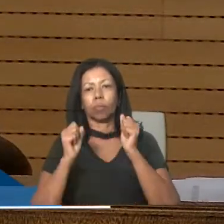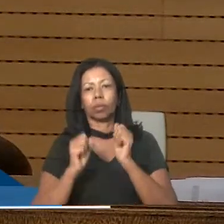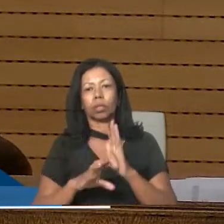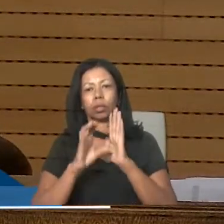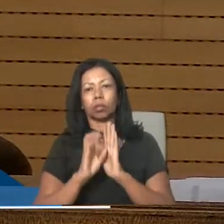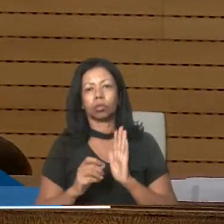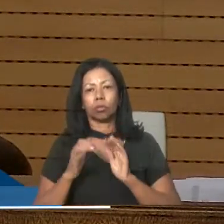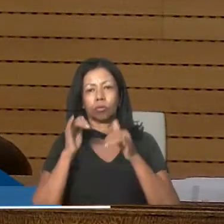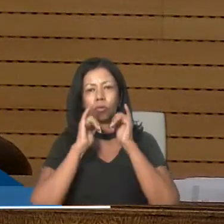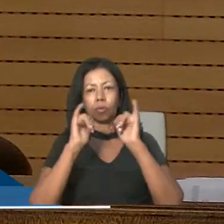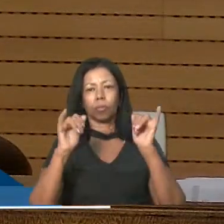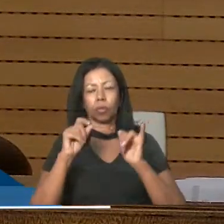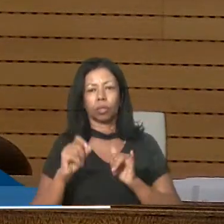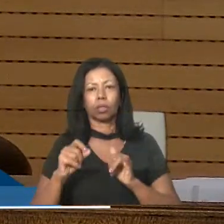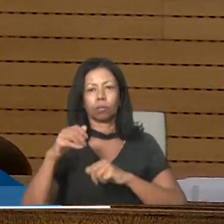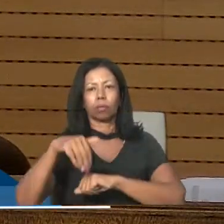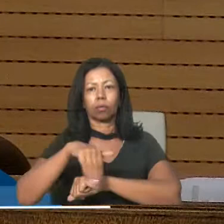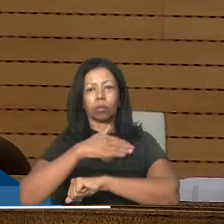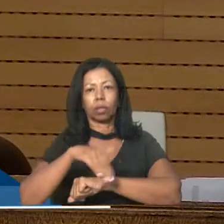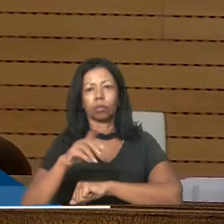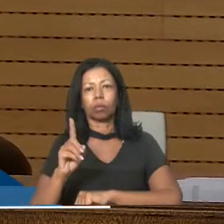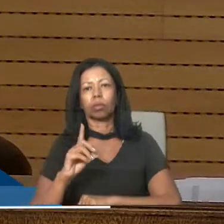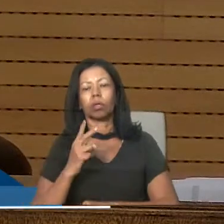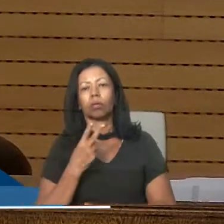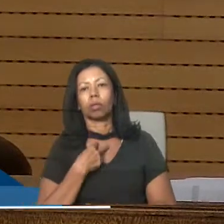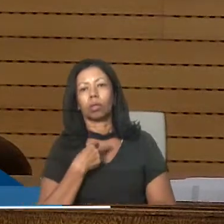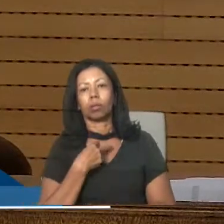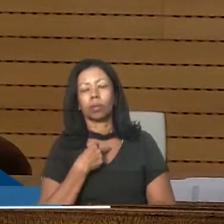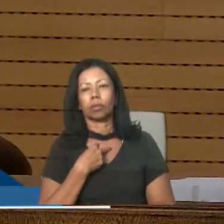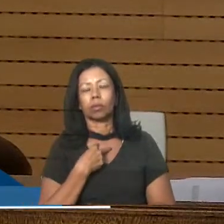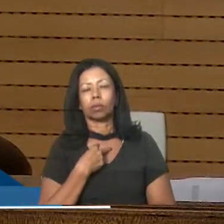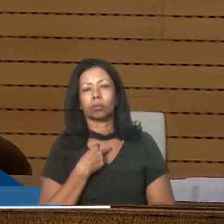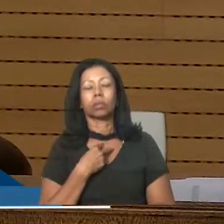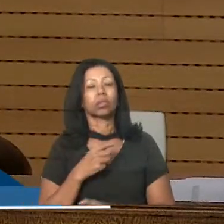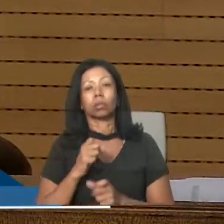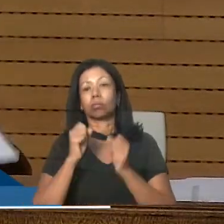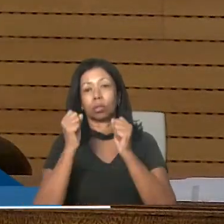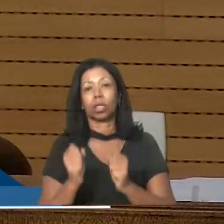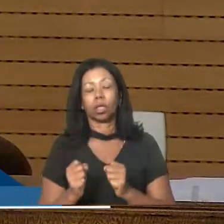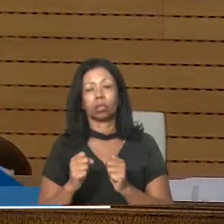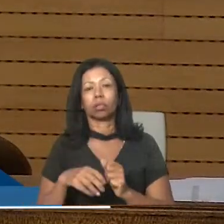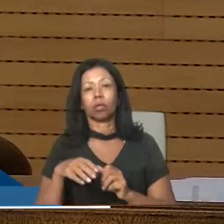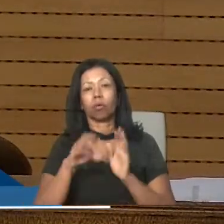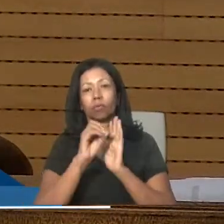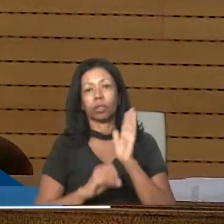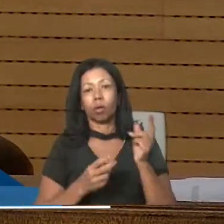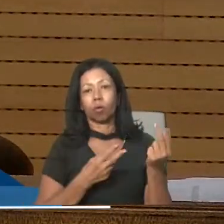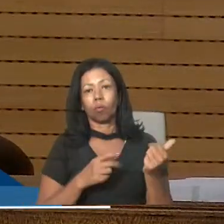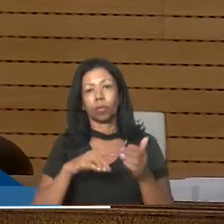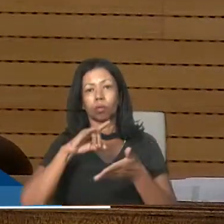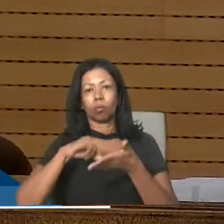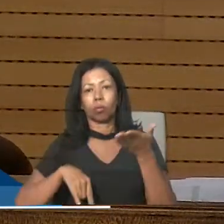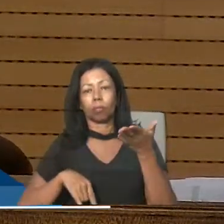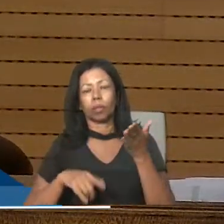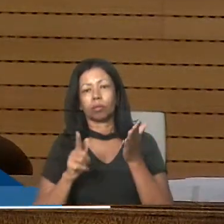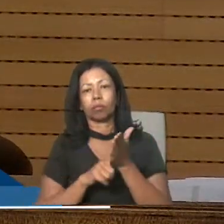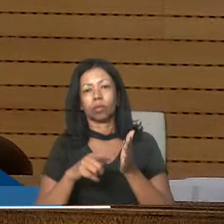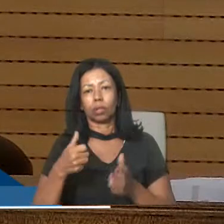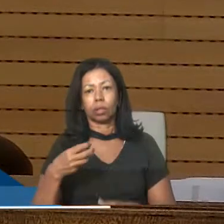Executivo informou que o referido logradouro não possui designação oficial, como demonstra o documento de